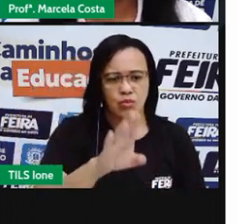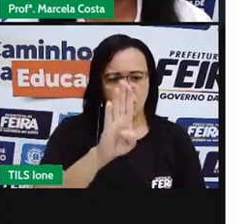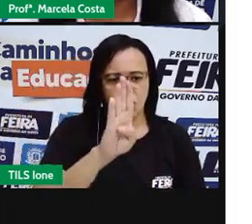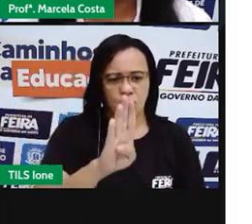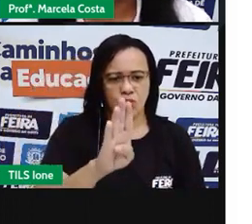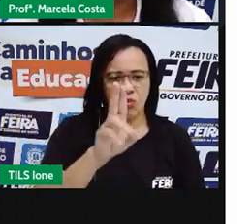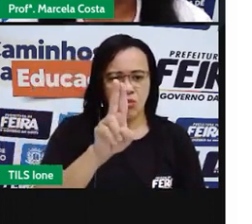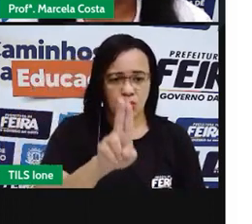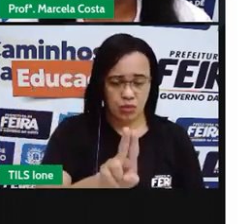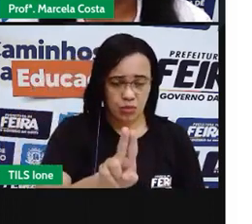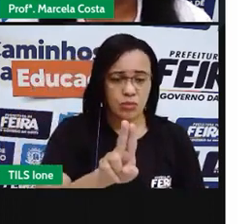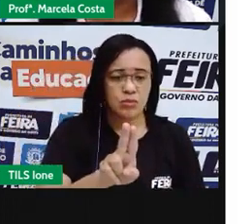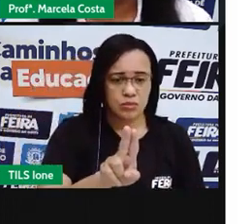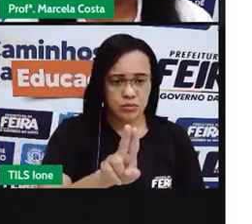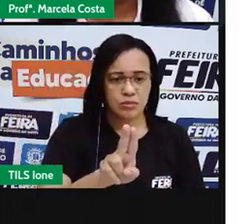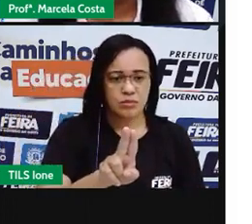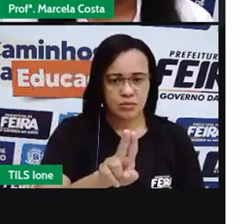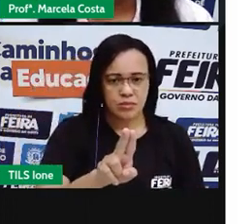Urubu.